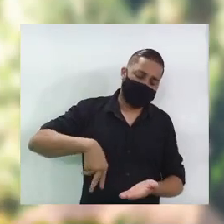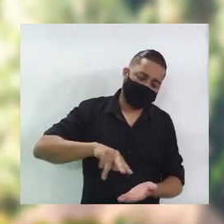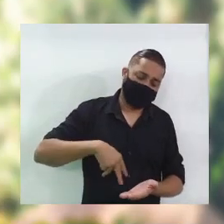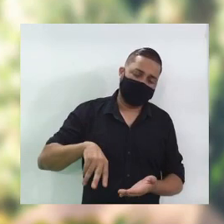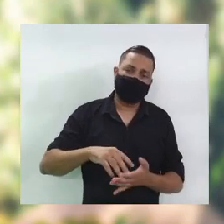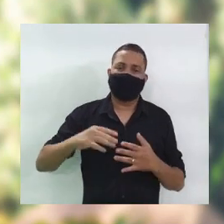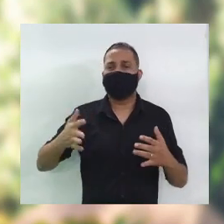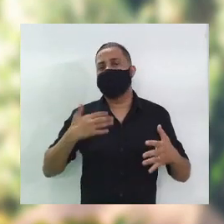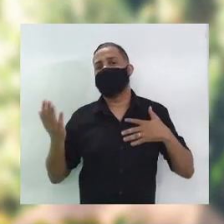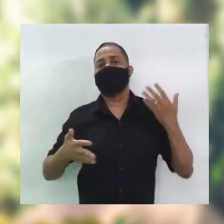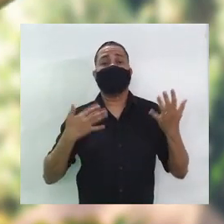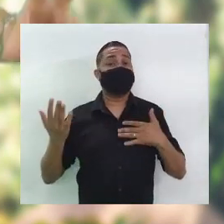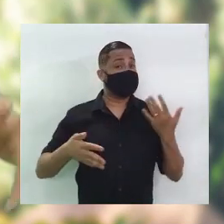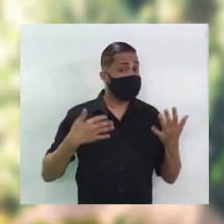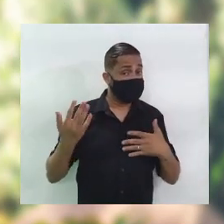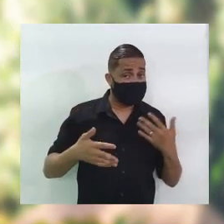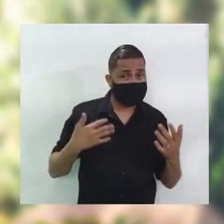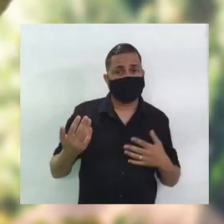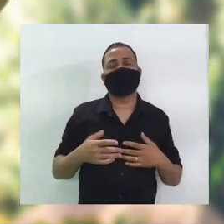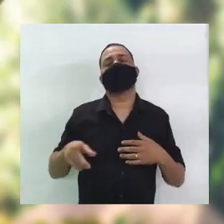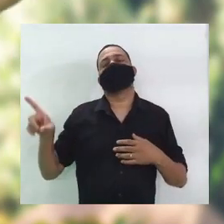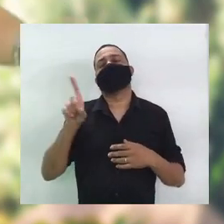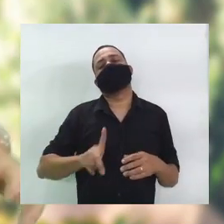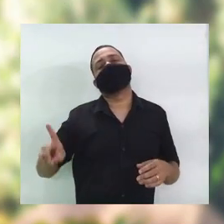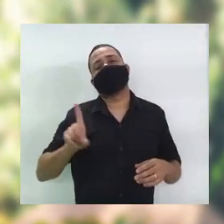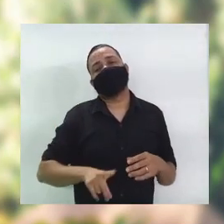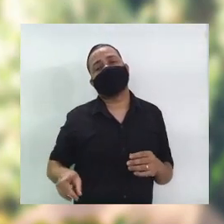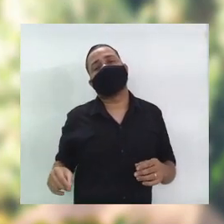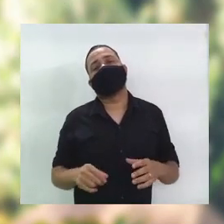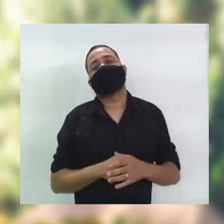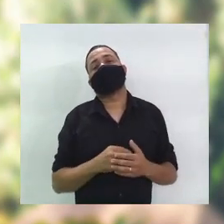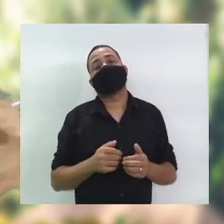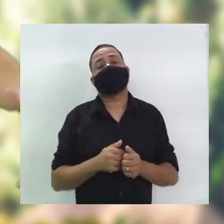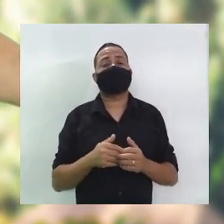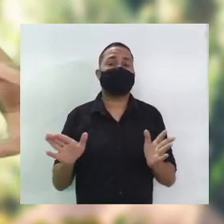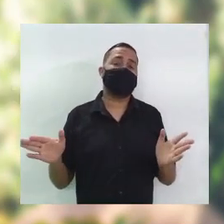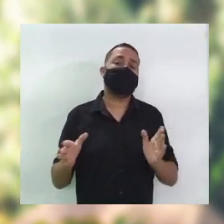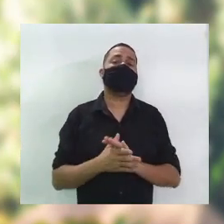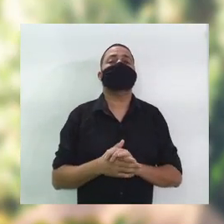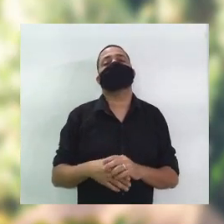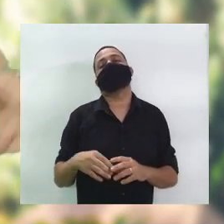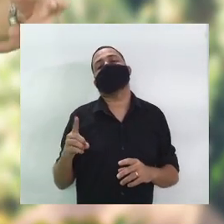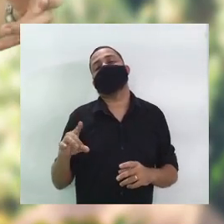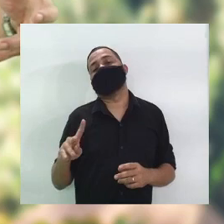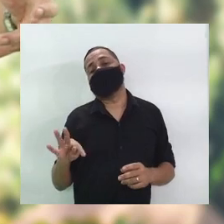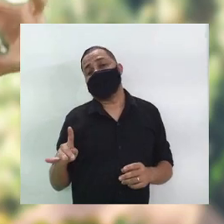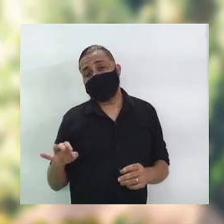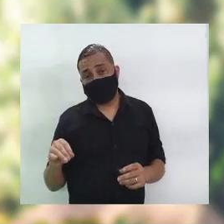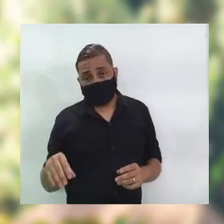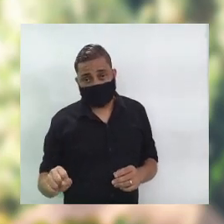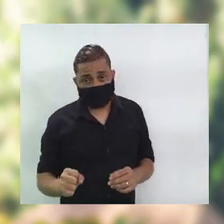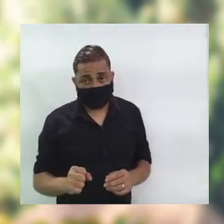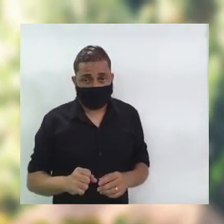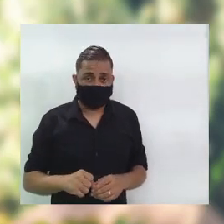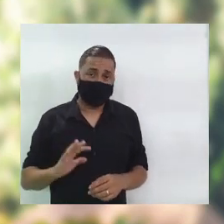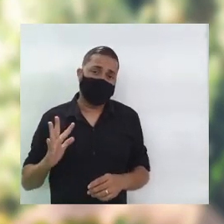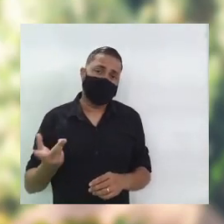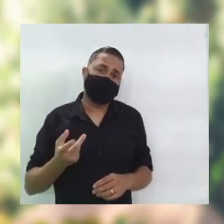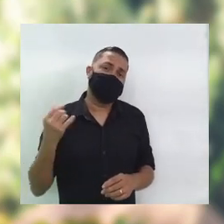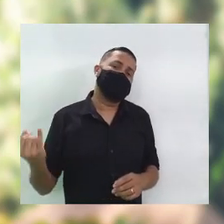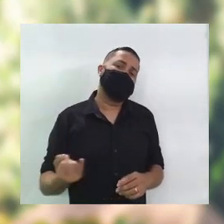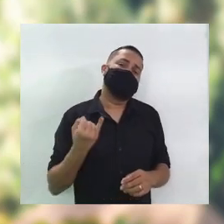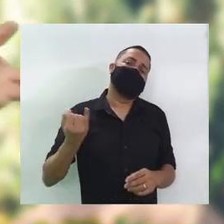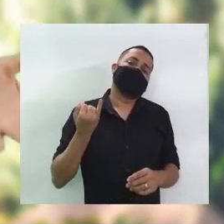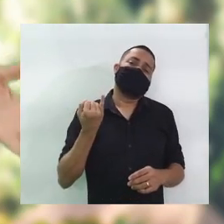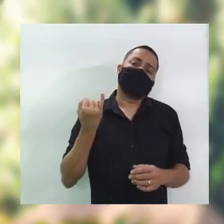a alegria, aos domingos, o templo aberto, os devotos se reúnem. Então tudo isso é